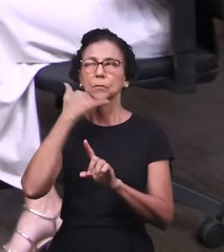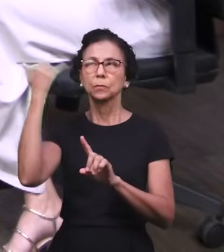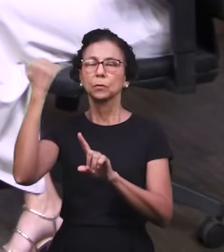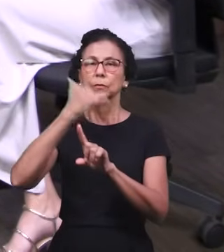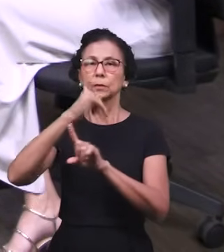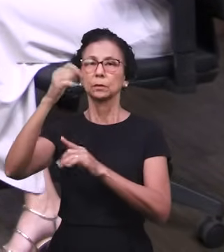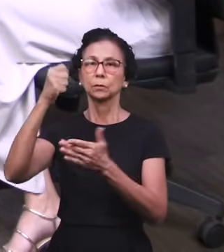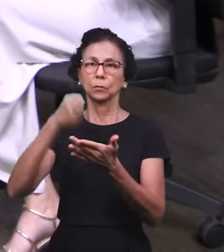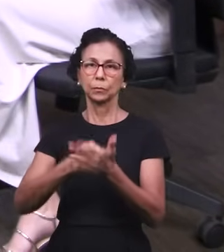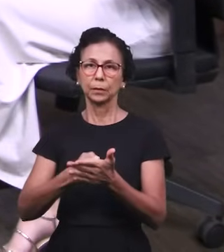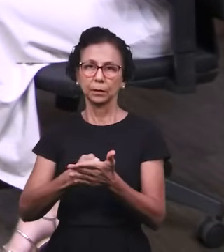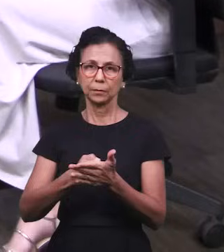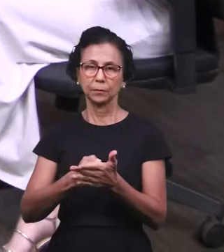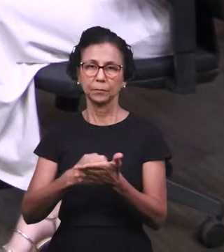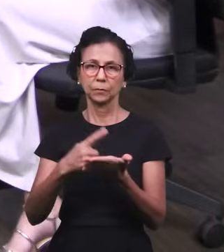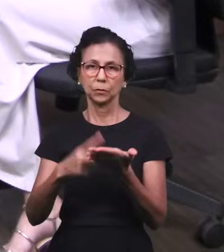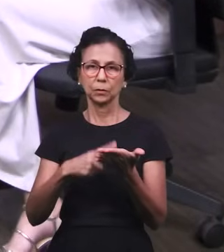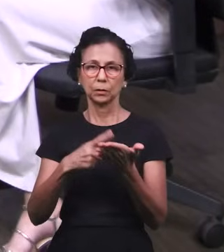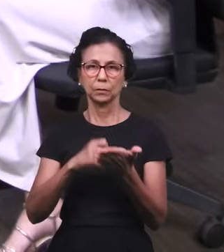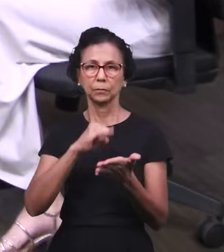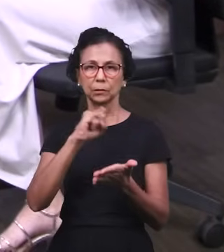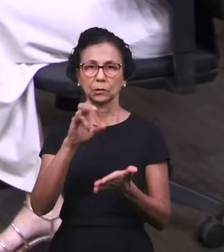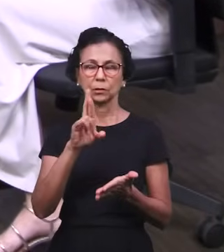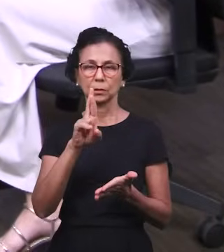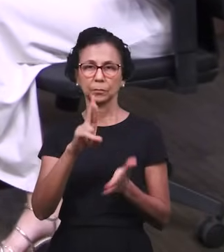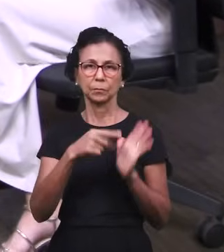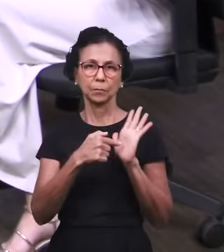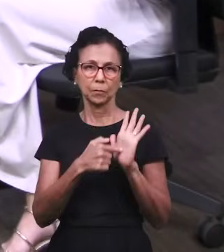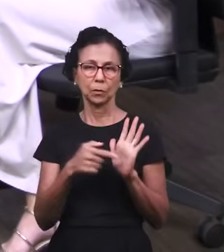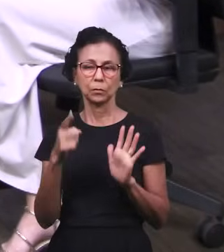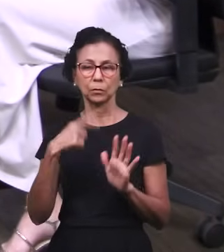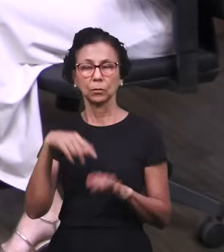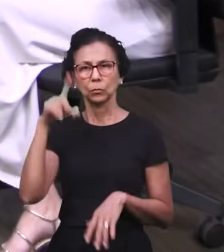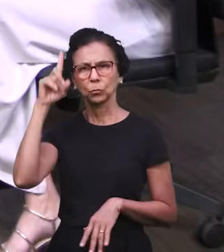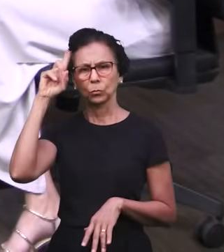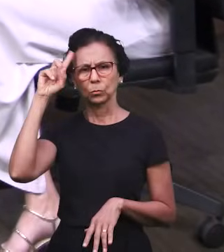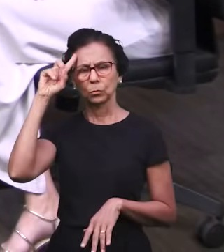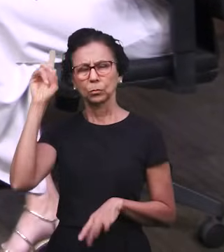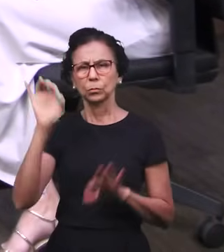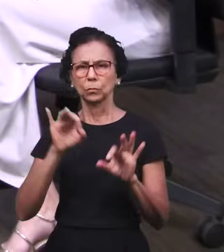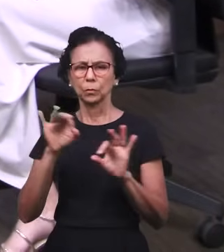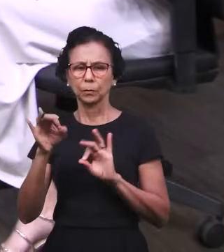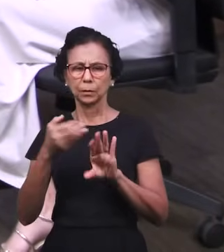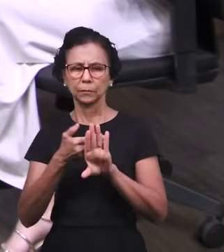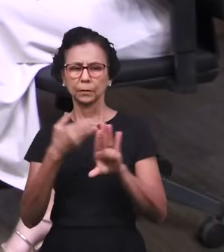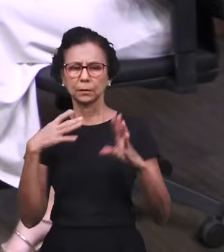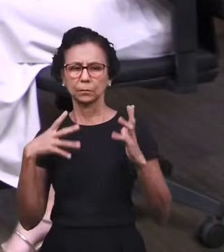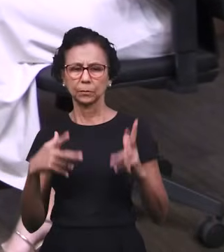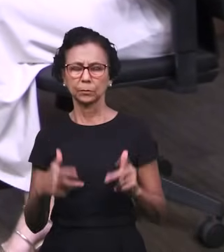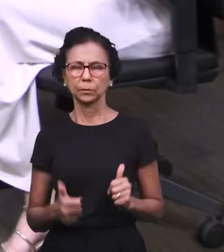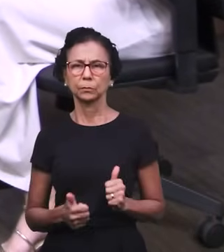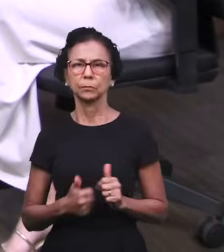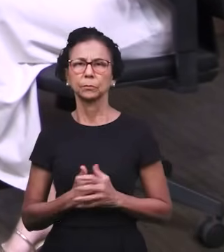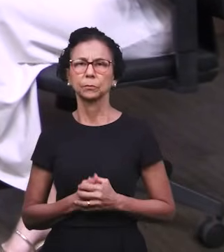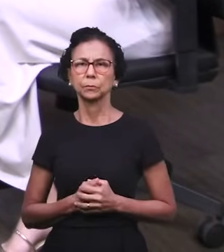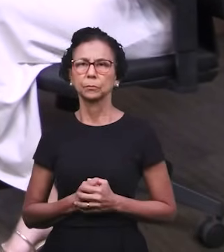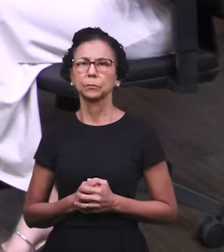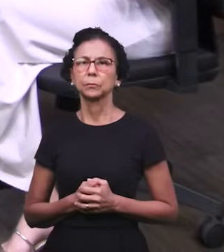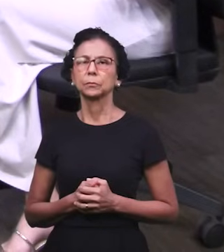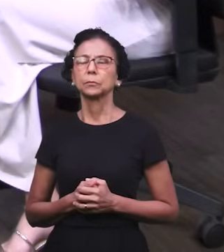cumprir, ela se cumpra na nossa vida e seja para a honra e glória do Senhor. Glória a Jesus. Amém. A gente pode,